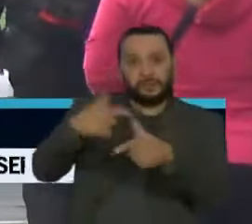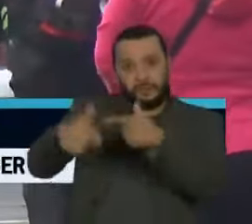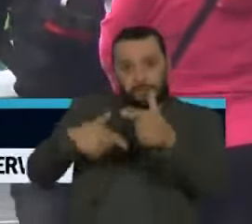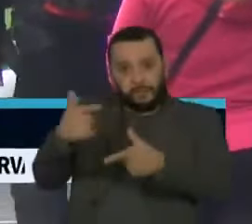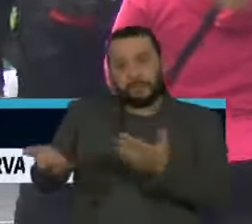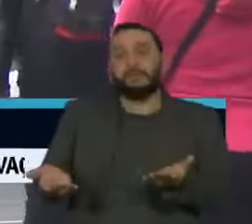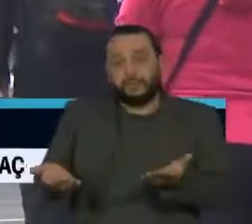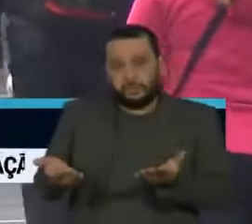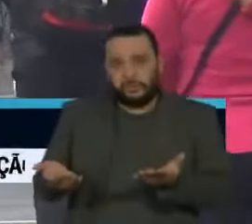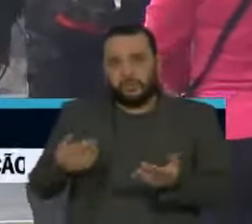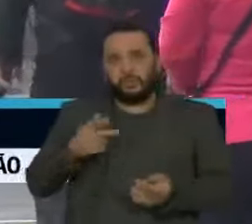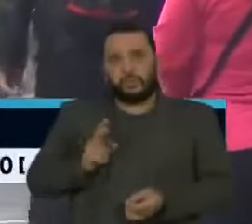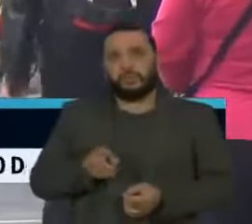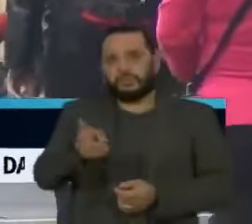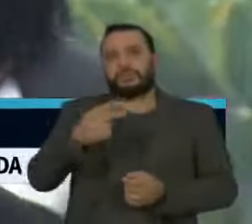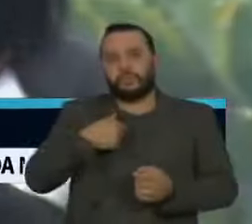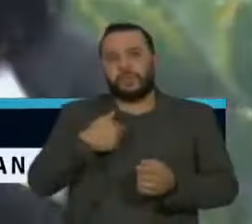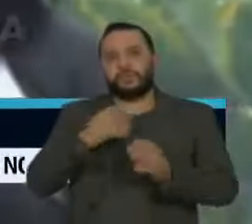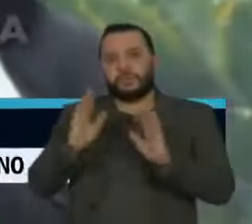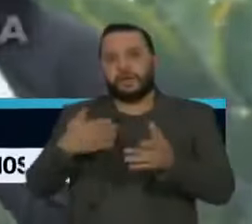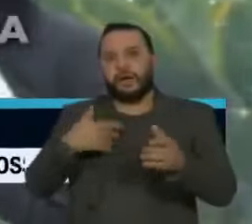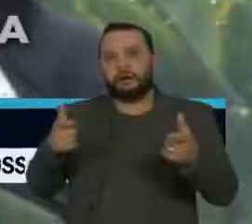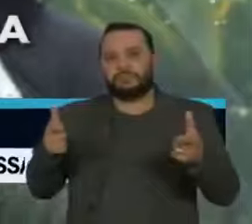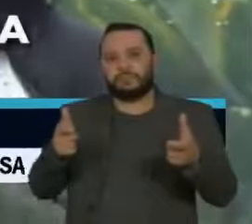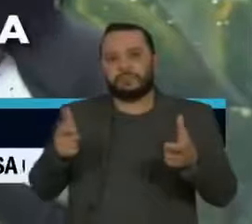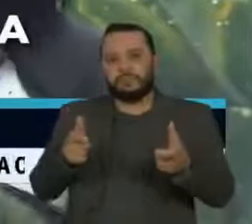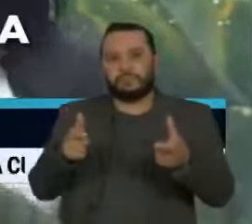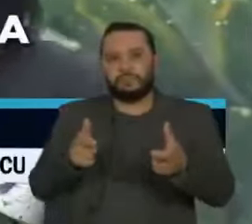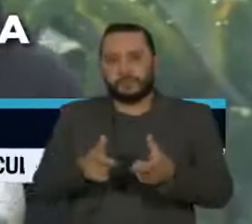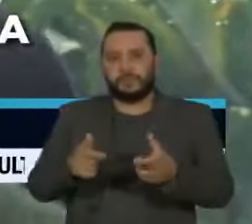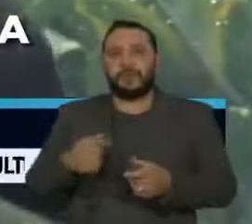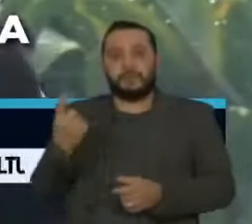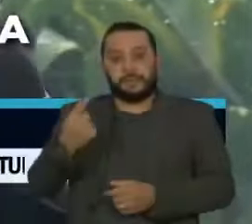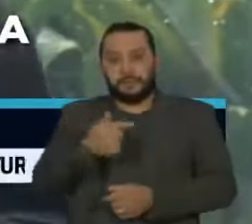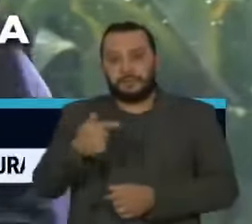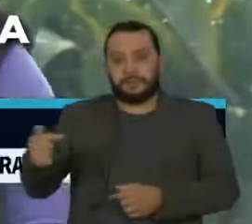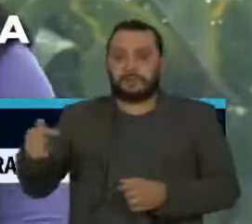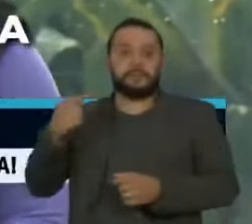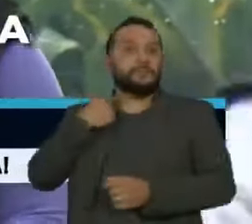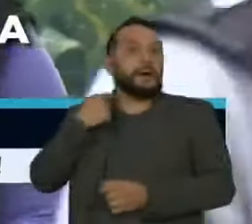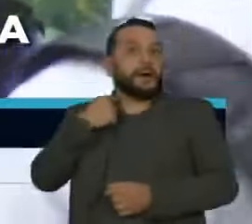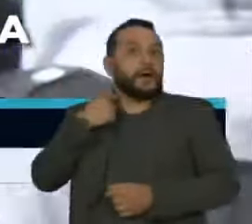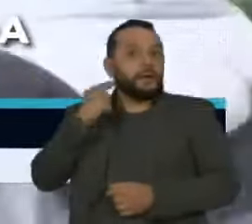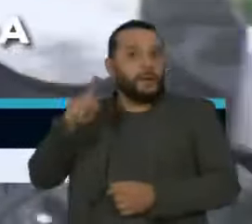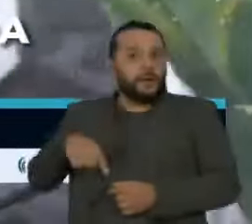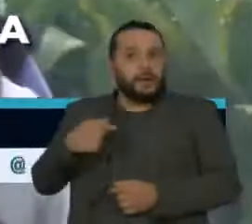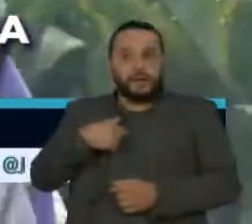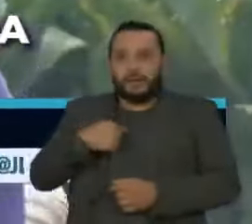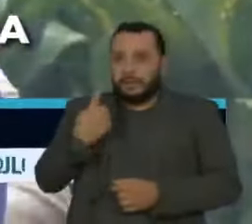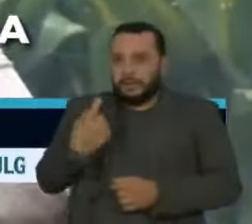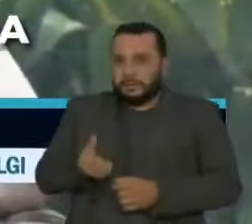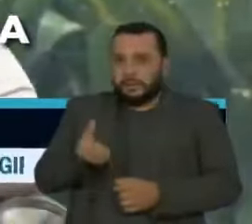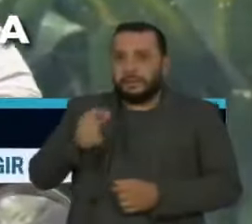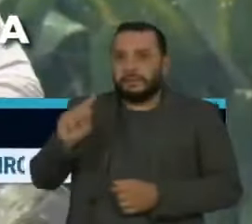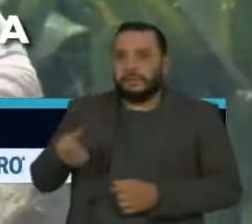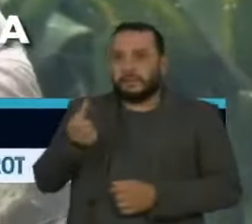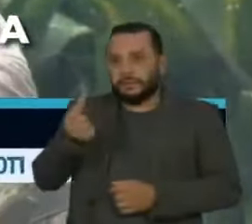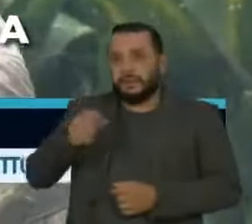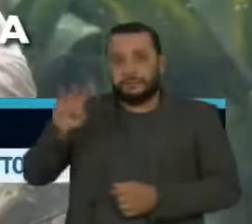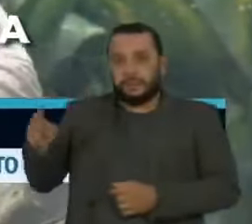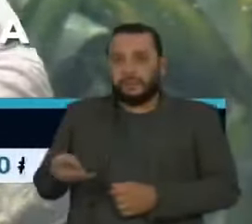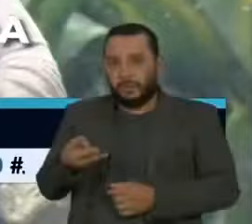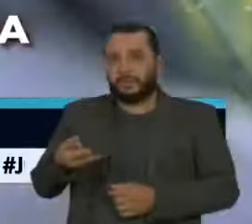isolamento social continua caindo. Na primeira semana de maio, esse contingente era de 16,6 milhões,